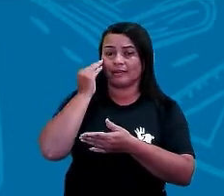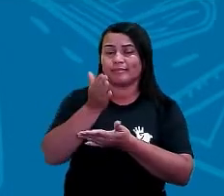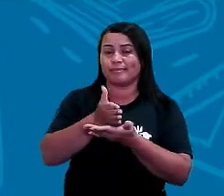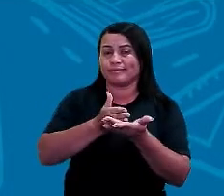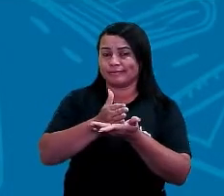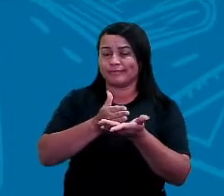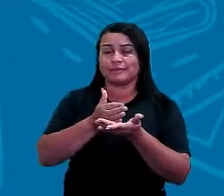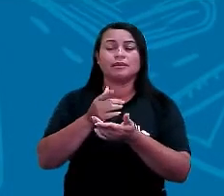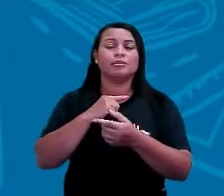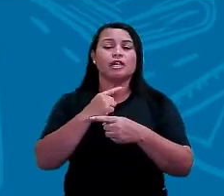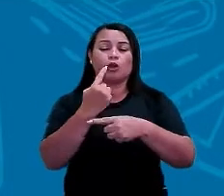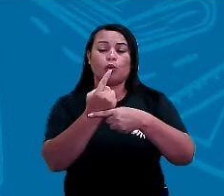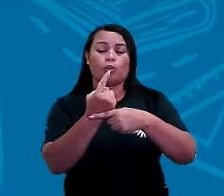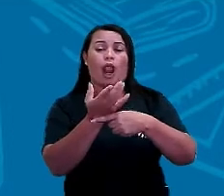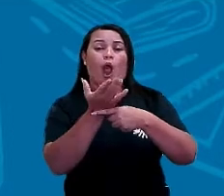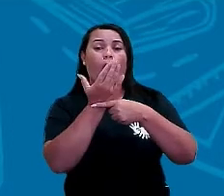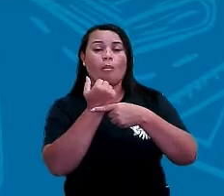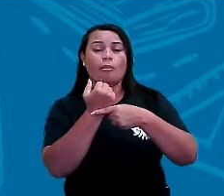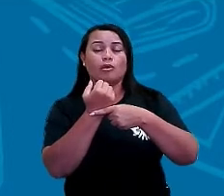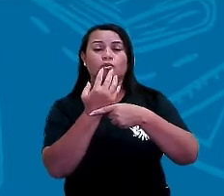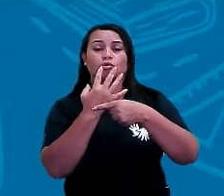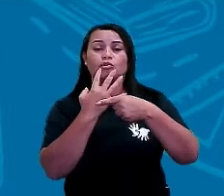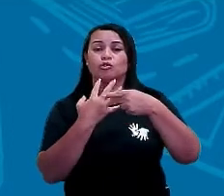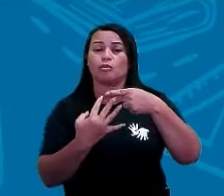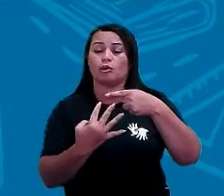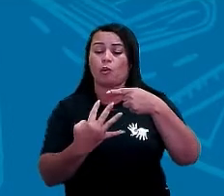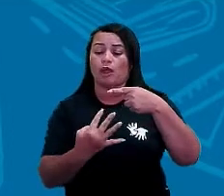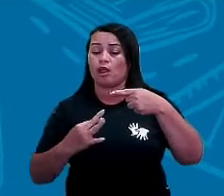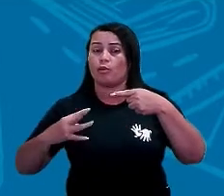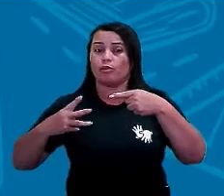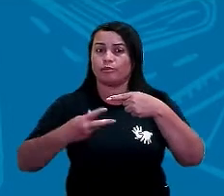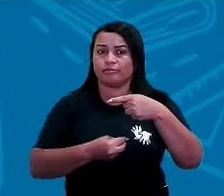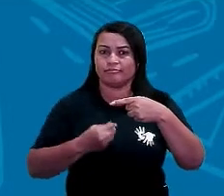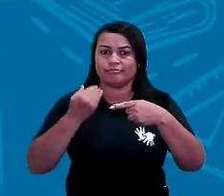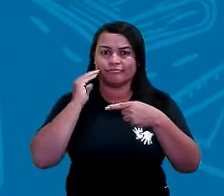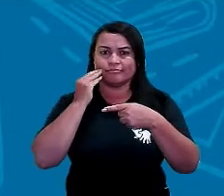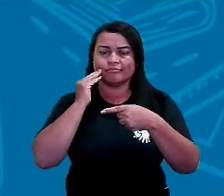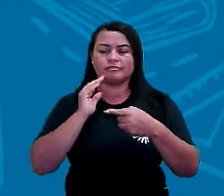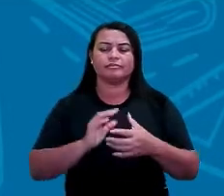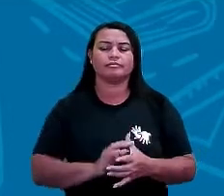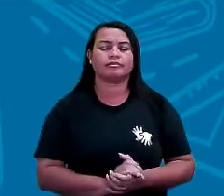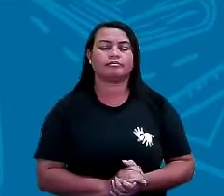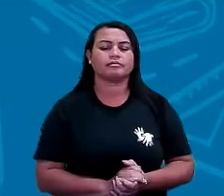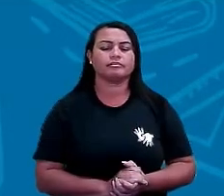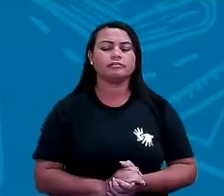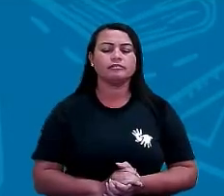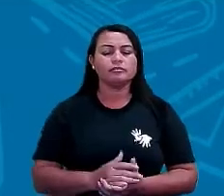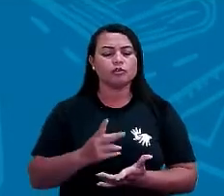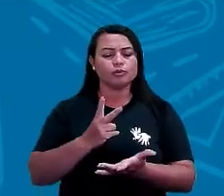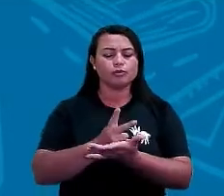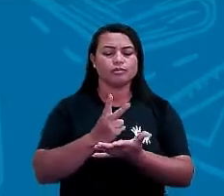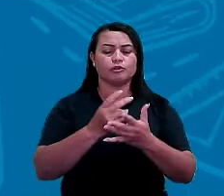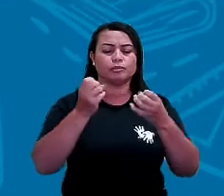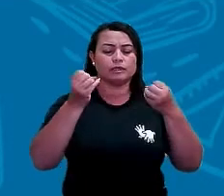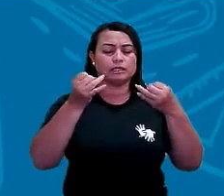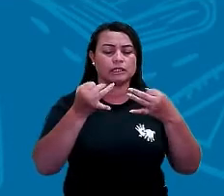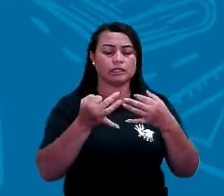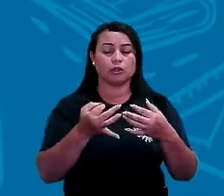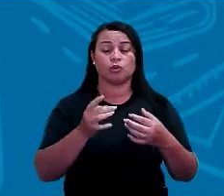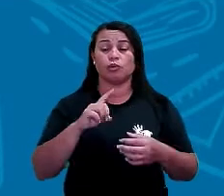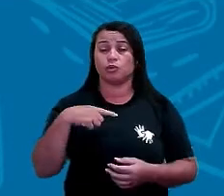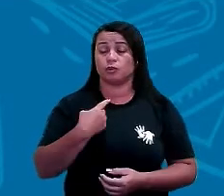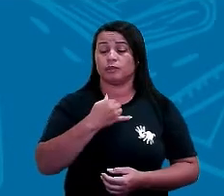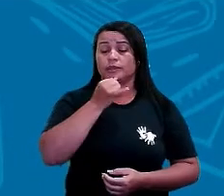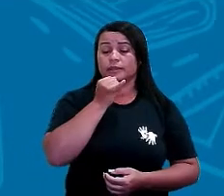ficou lá 1 sobre 4, ou 1/4, tá certo? Vamos só continuar a explicação. No